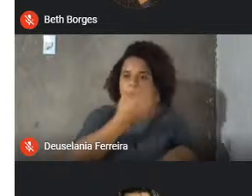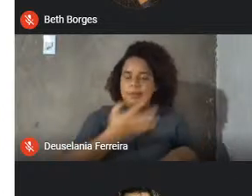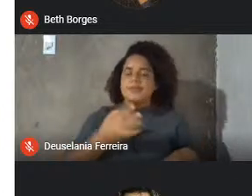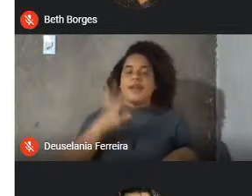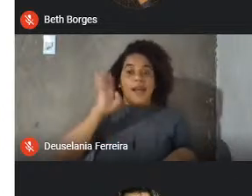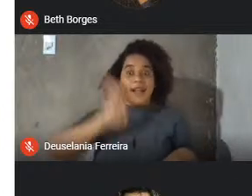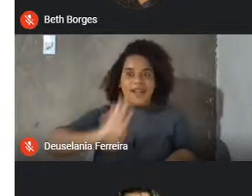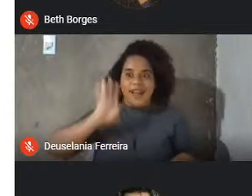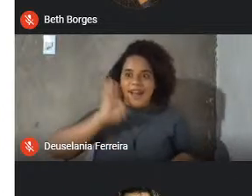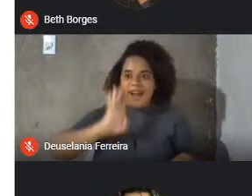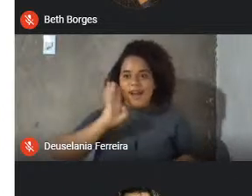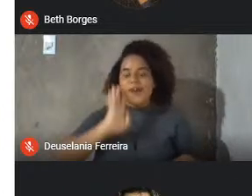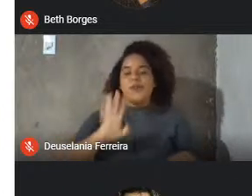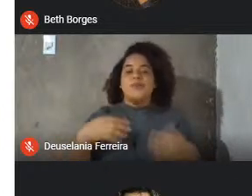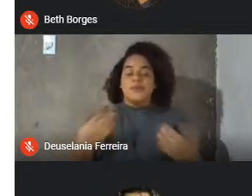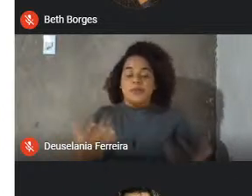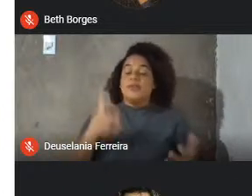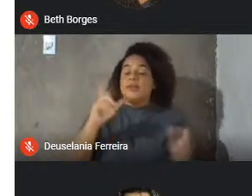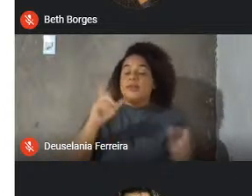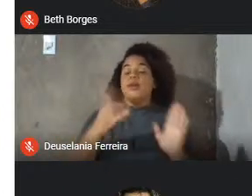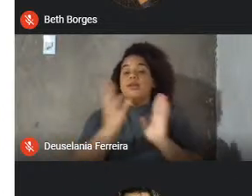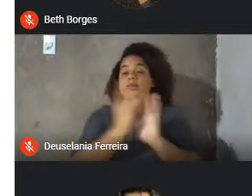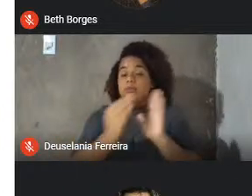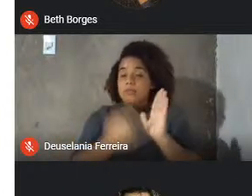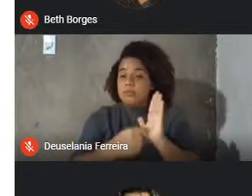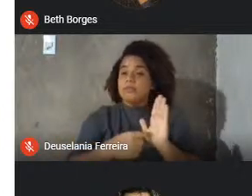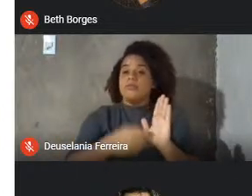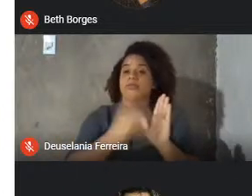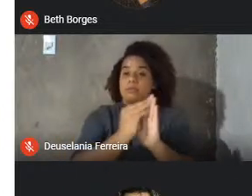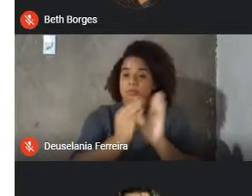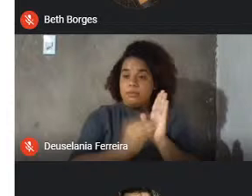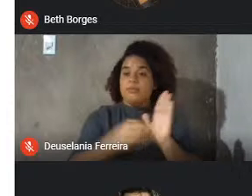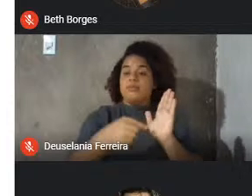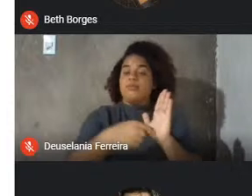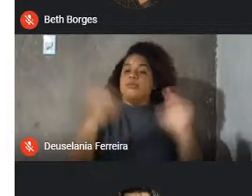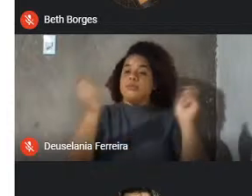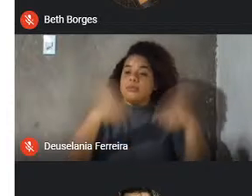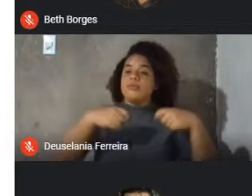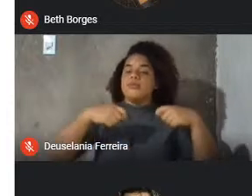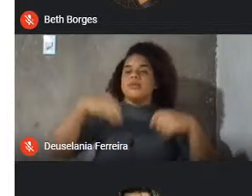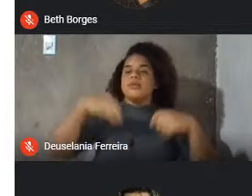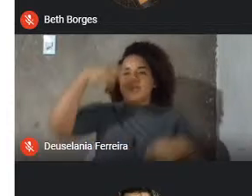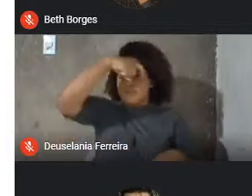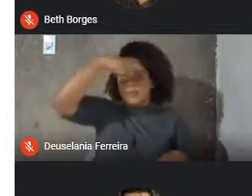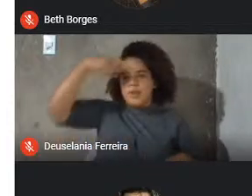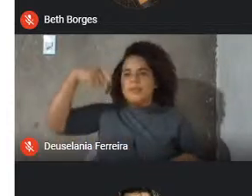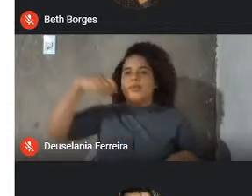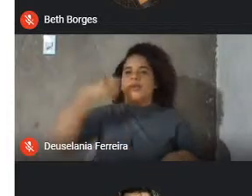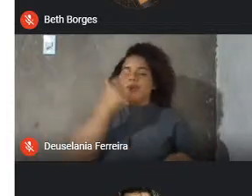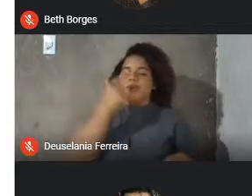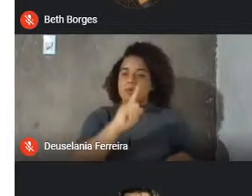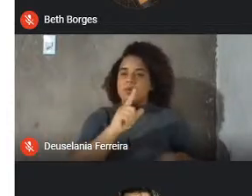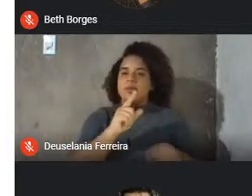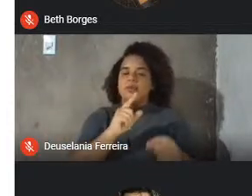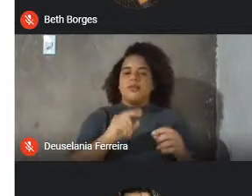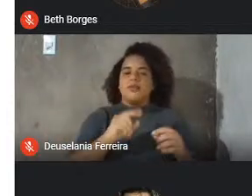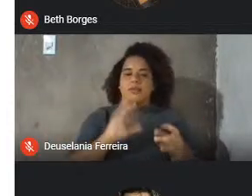Então, são conteúdos que a hipnose pode aí manifestar e fazer um grande diferencial. Pode passar,